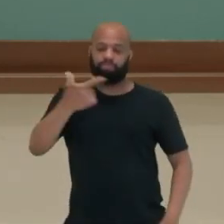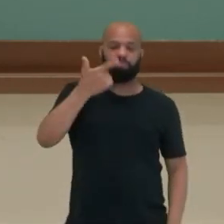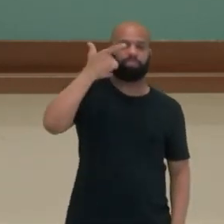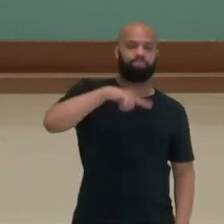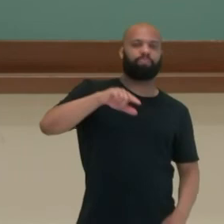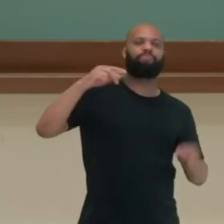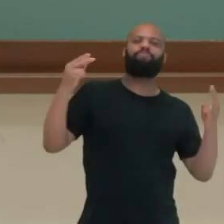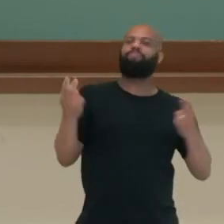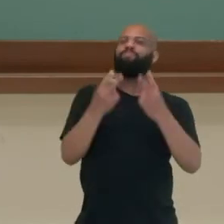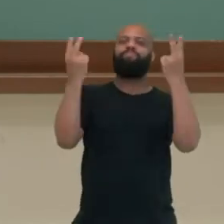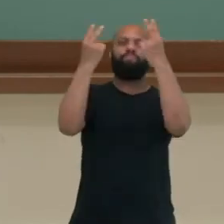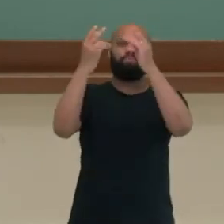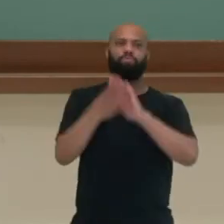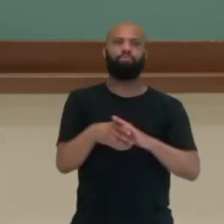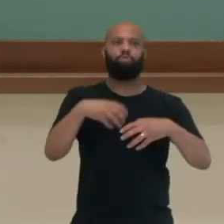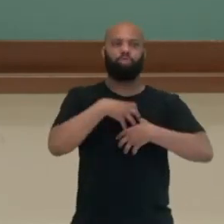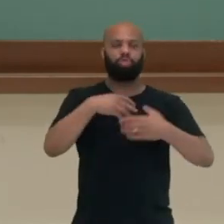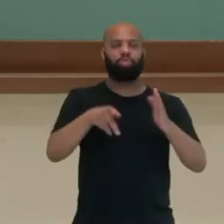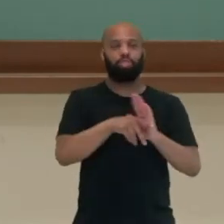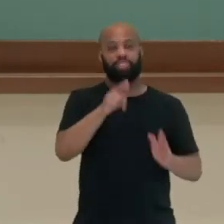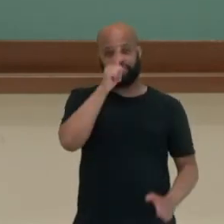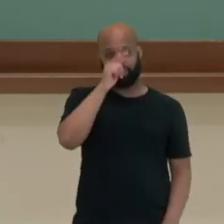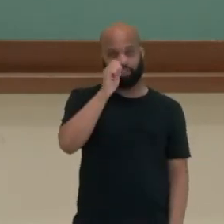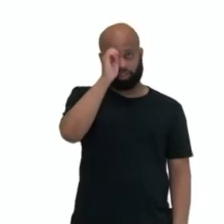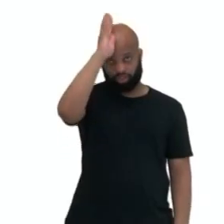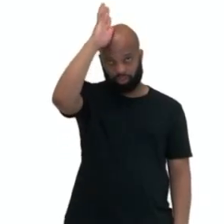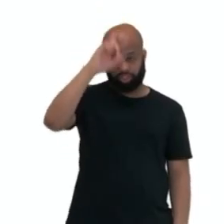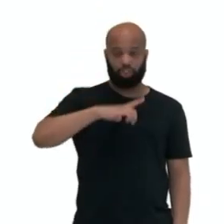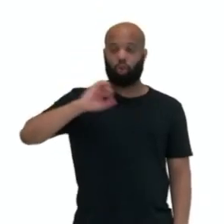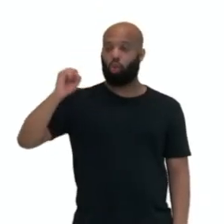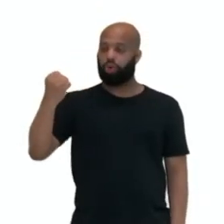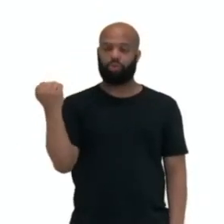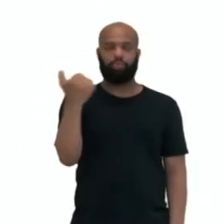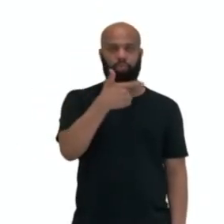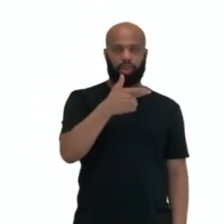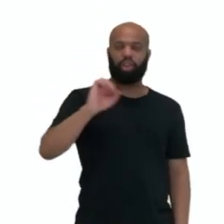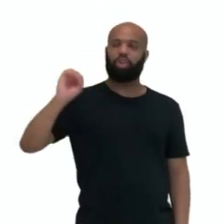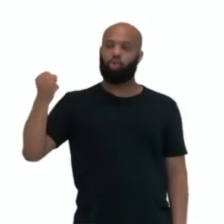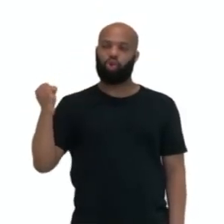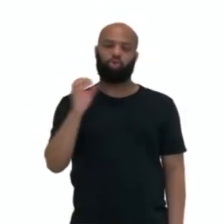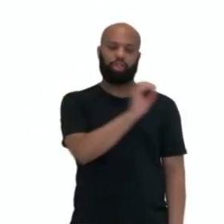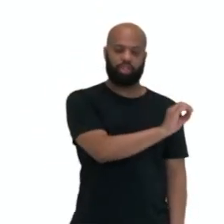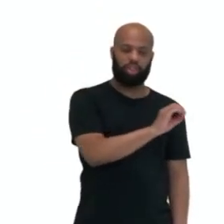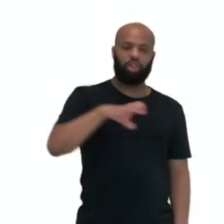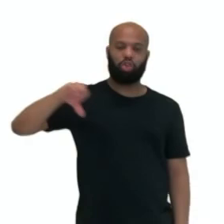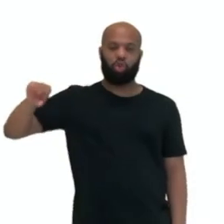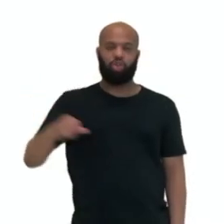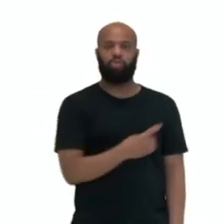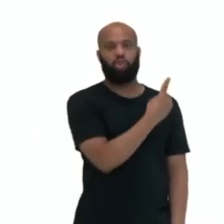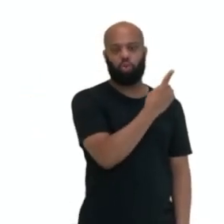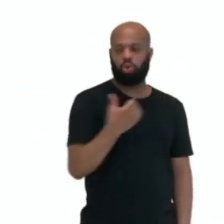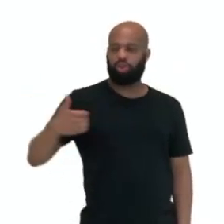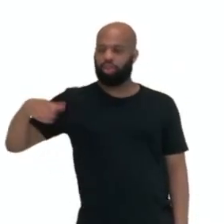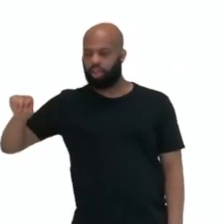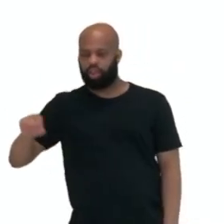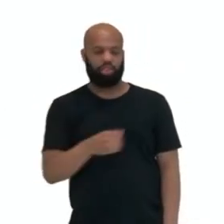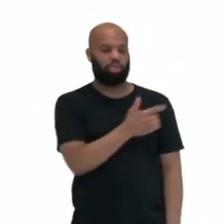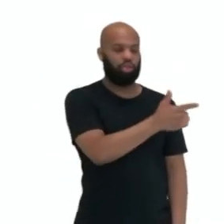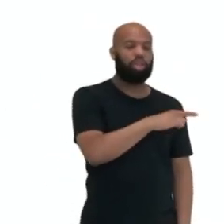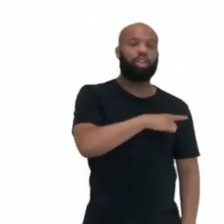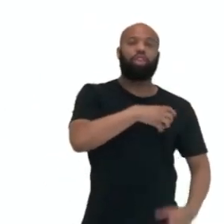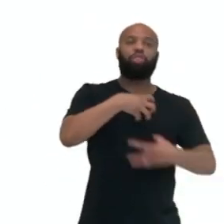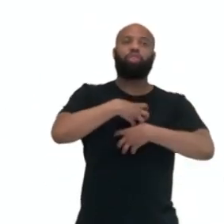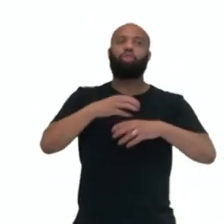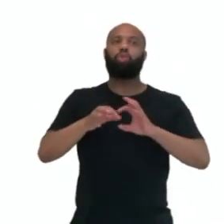vitória. No estilo greco-romano são 8 pontos de diferença, por exemplo, 8-0, 9-1, 10-2. E no estilo